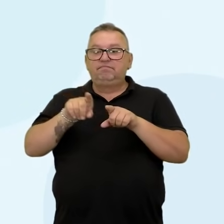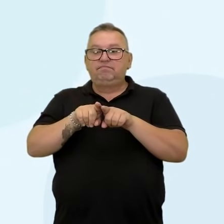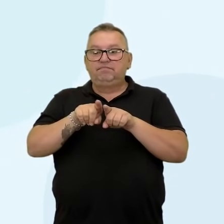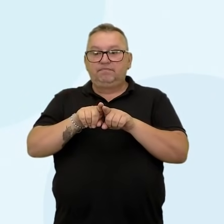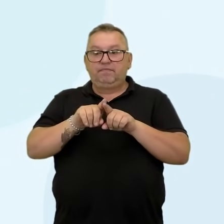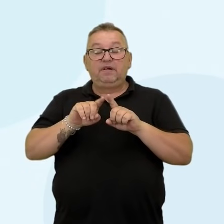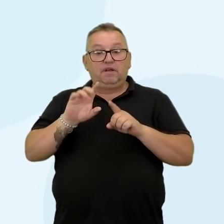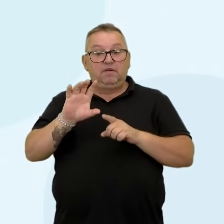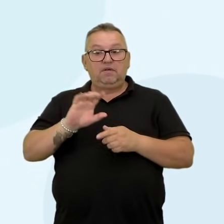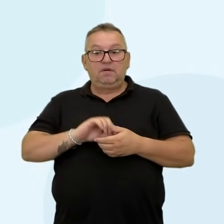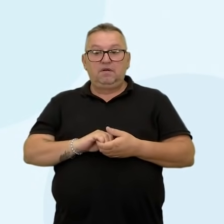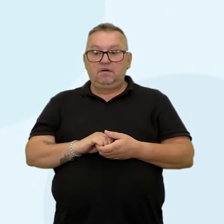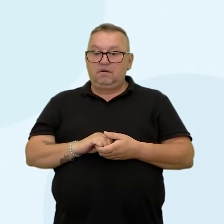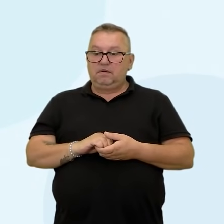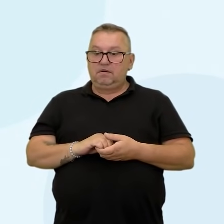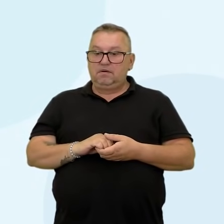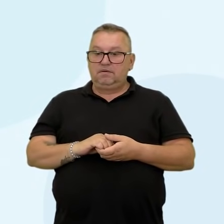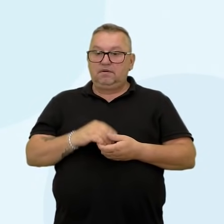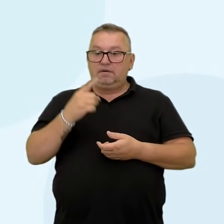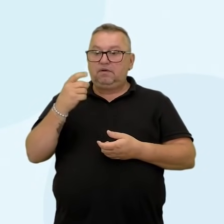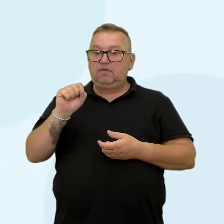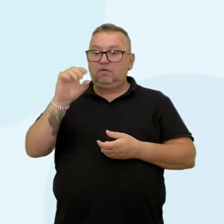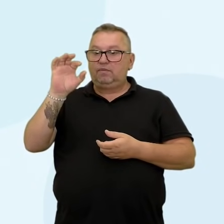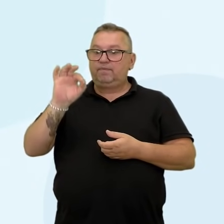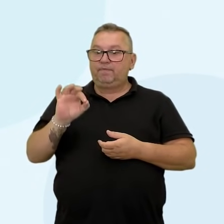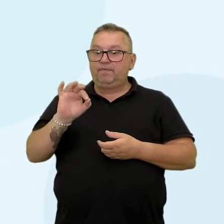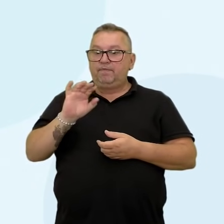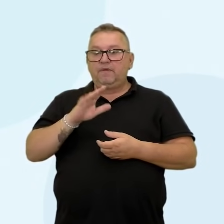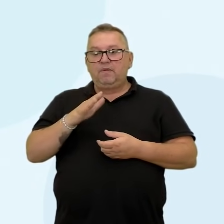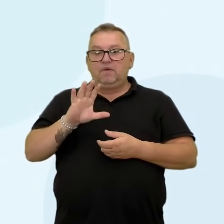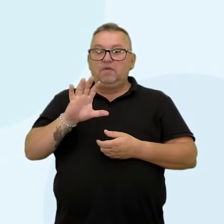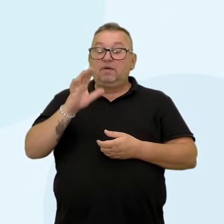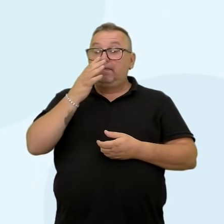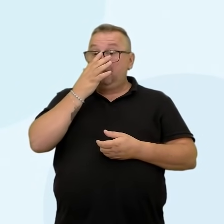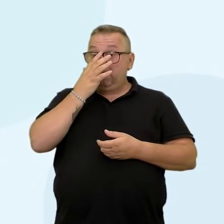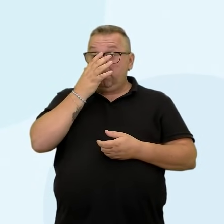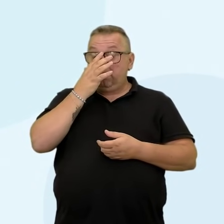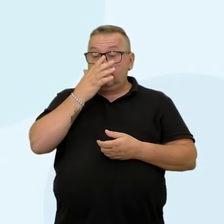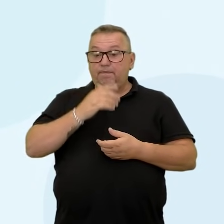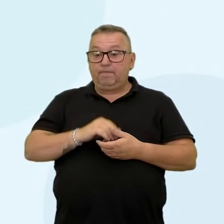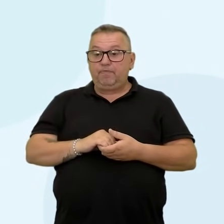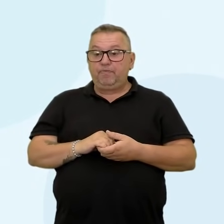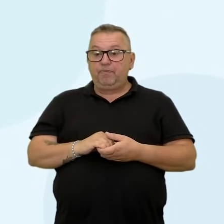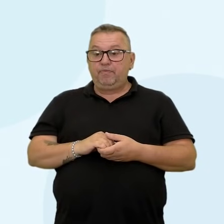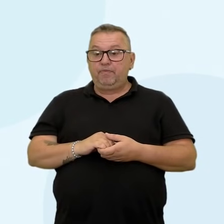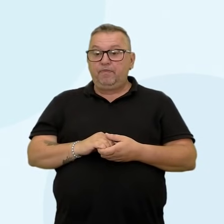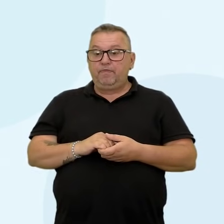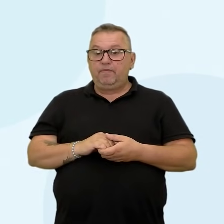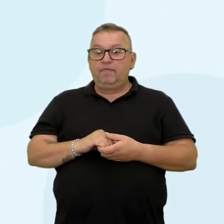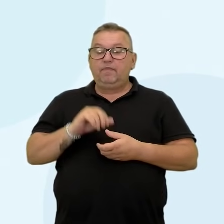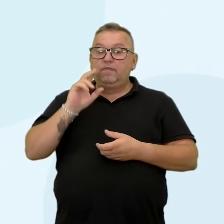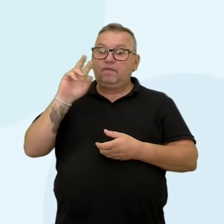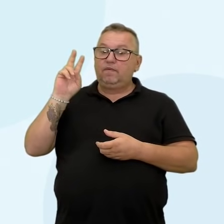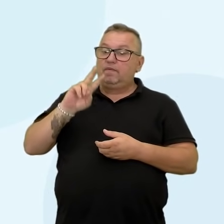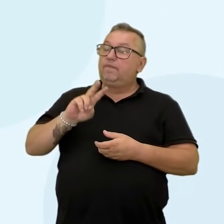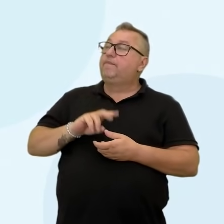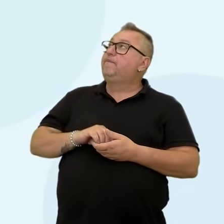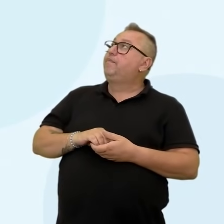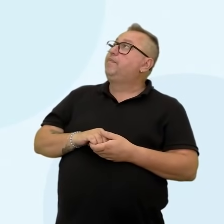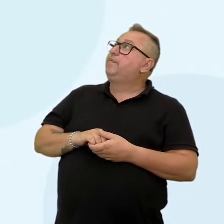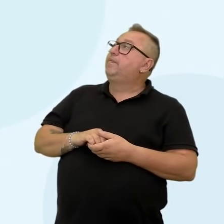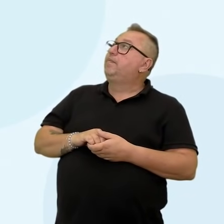um livro para outro mas é isso aí eu já cheguei a ver até dezoito por cento mas é mais ou menos sair tá E aí ó olha lá